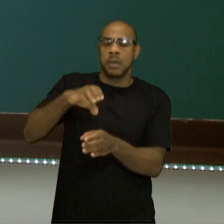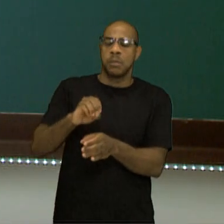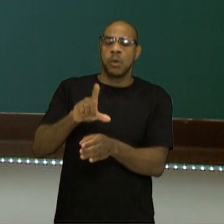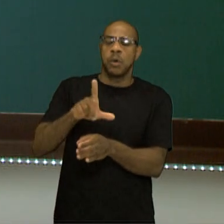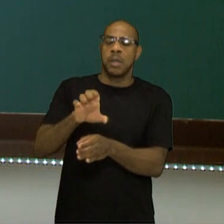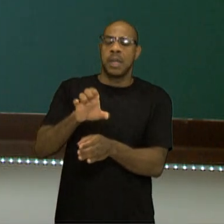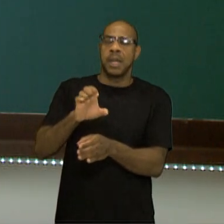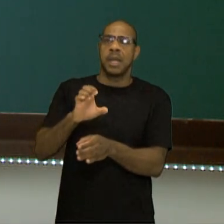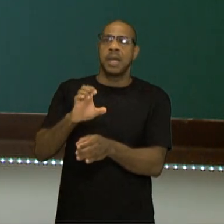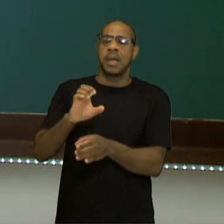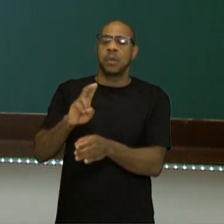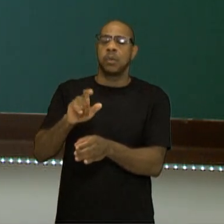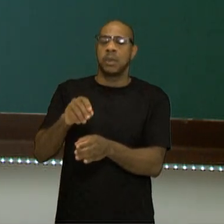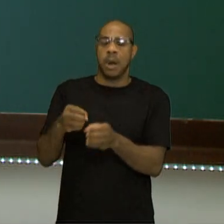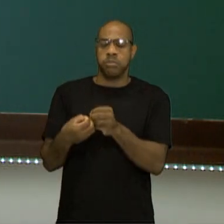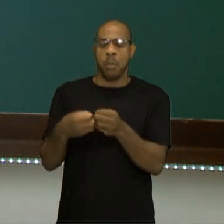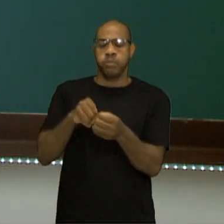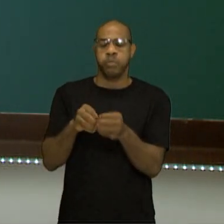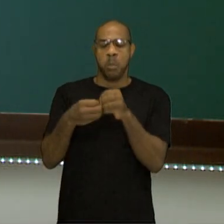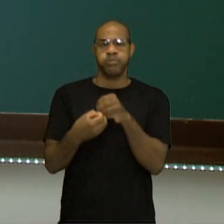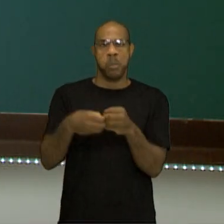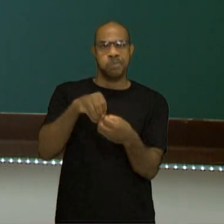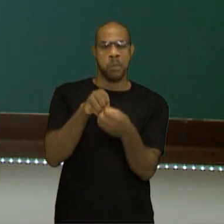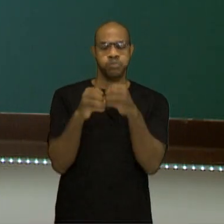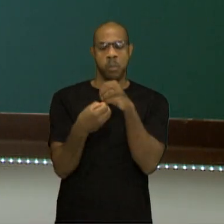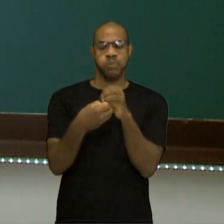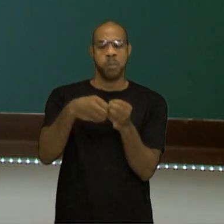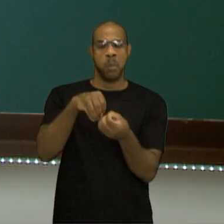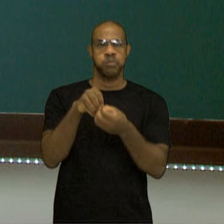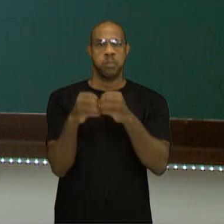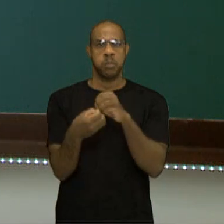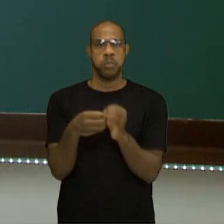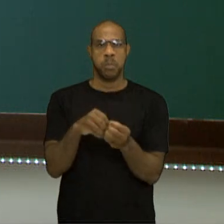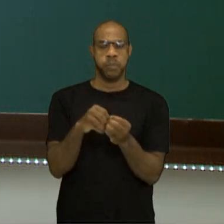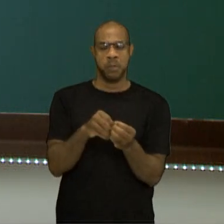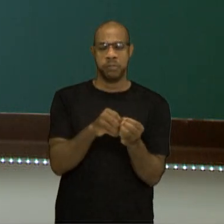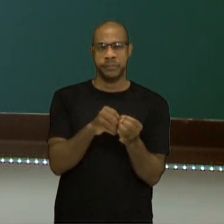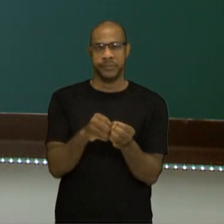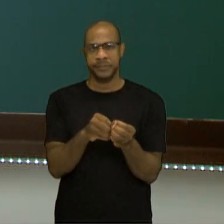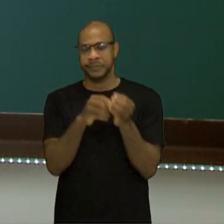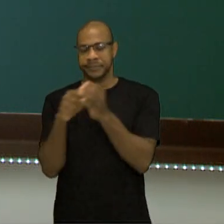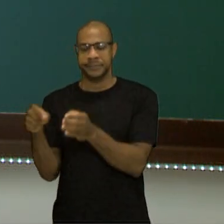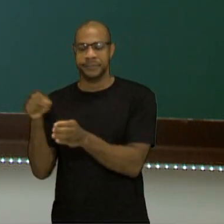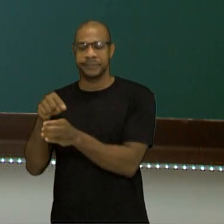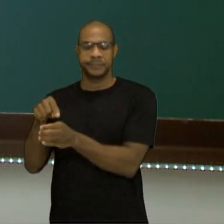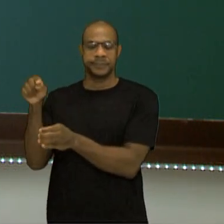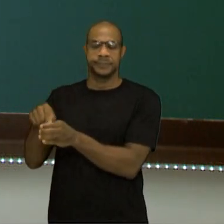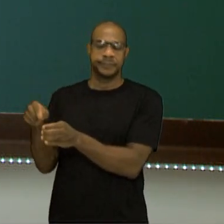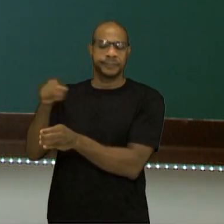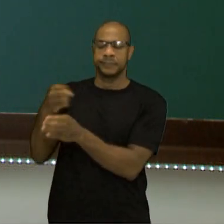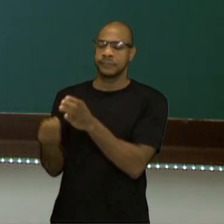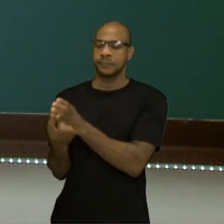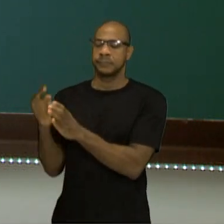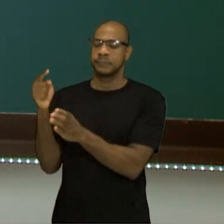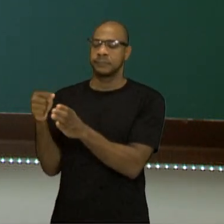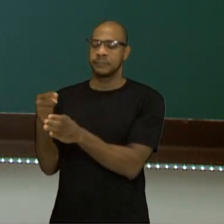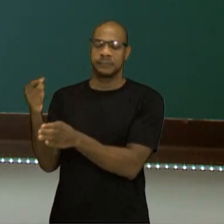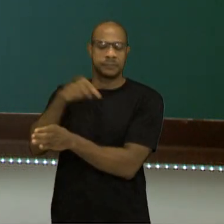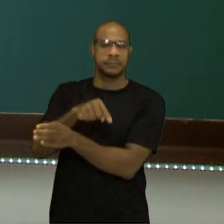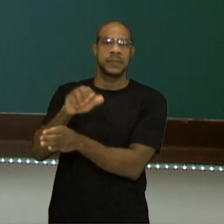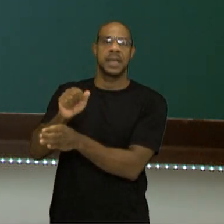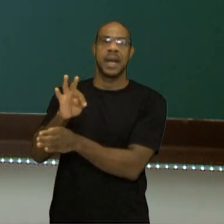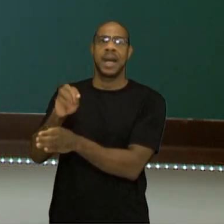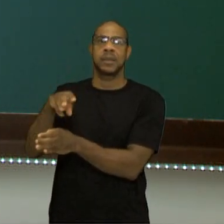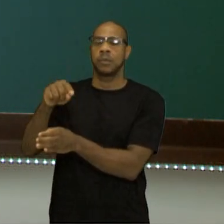da água. Essa molécula é formada por átomos, ou seja, átomos de hidrogênio e